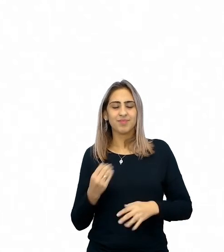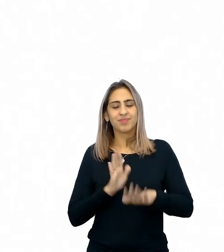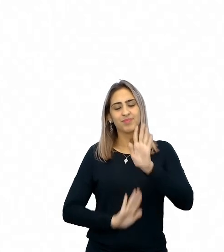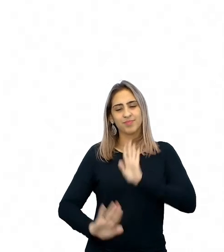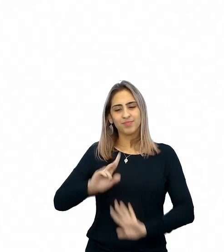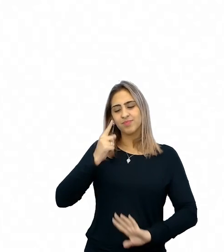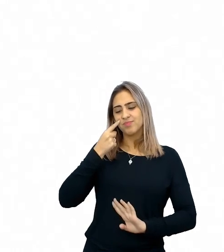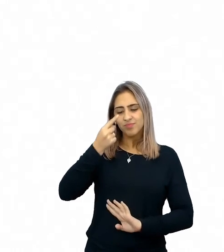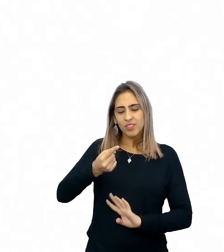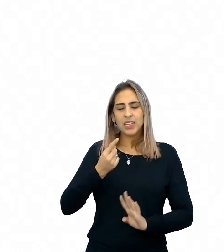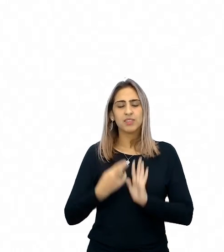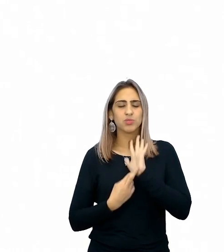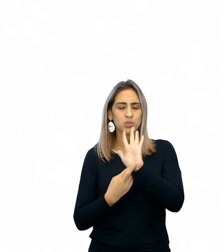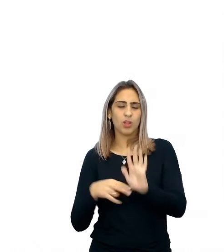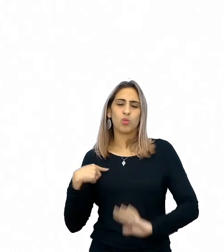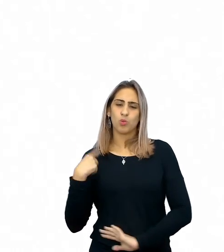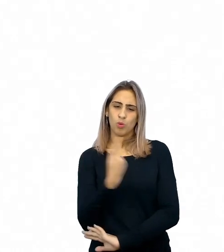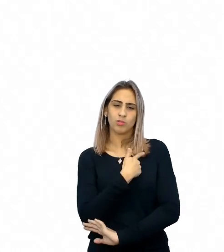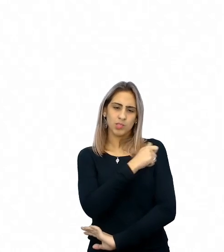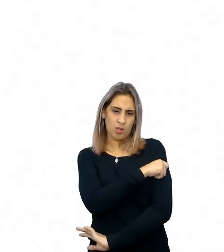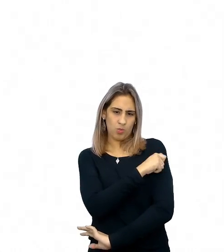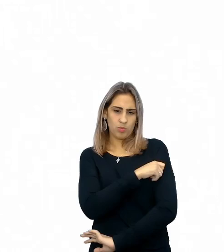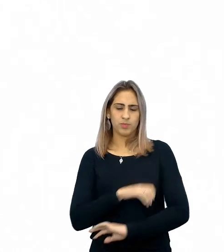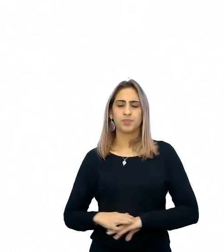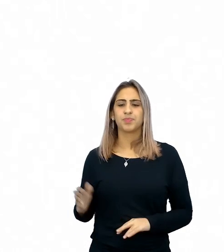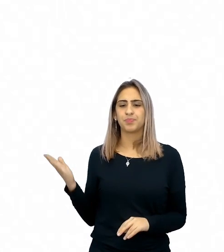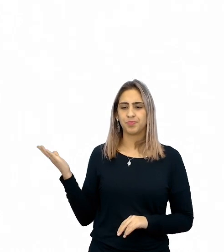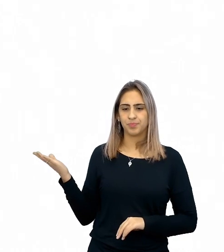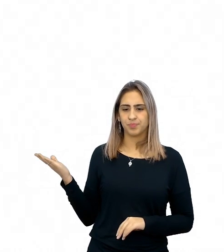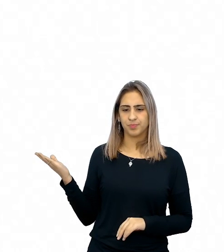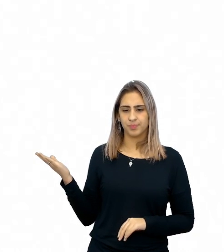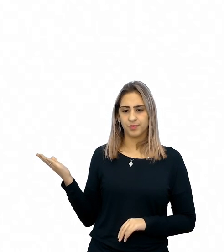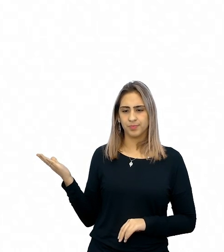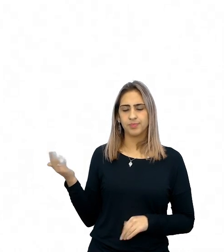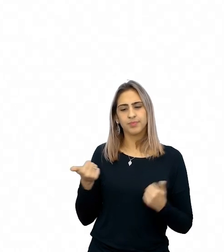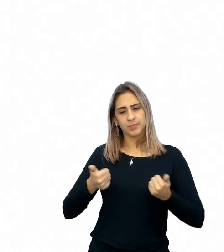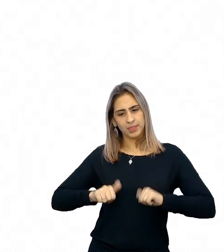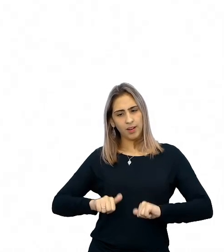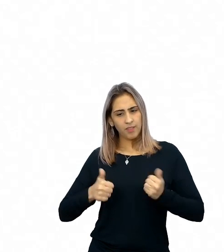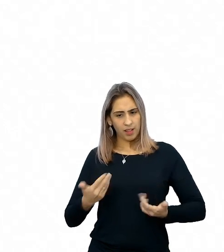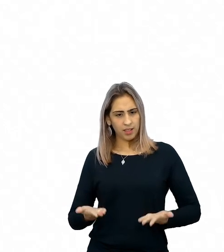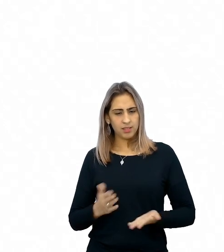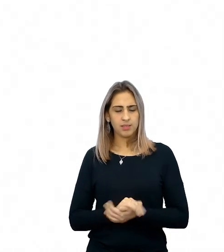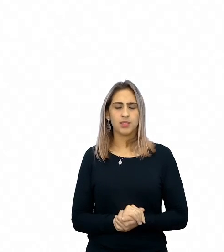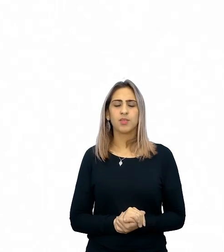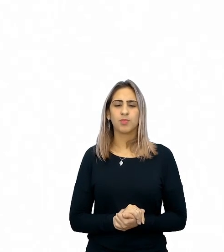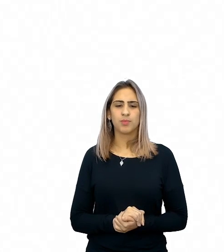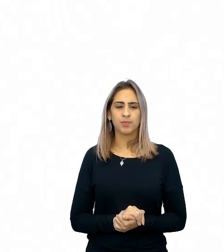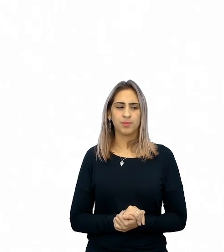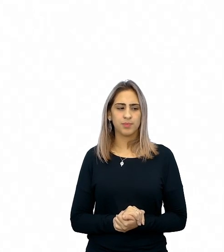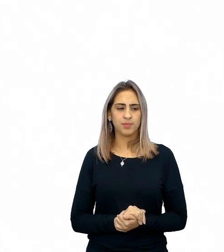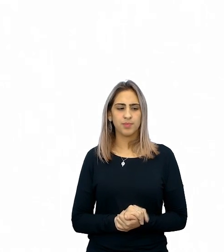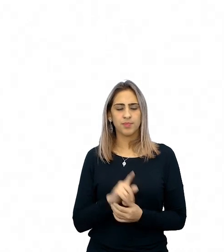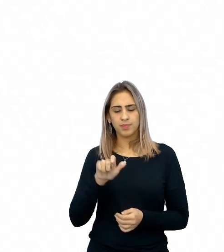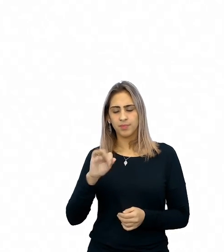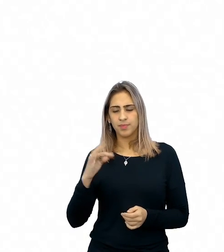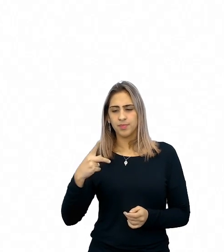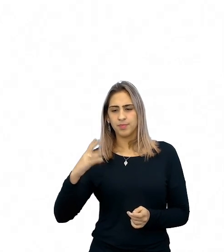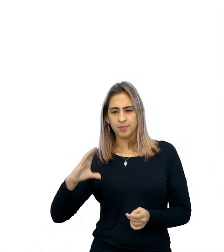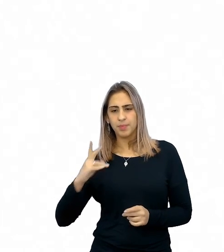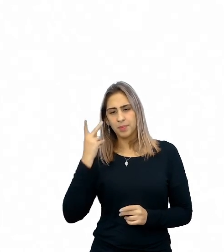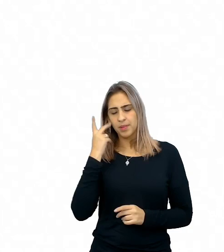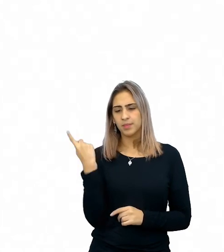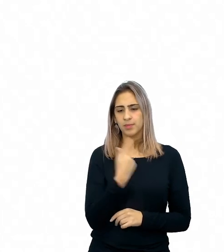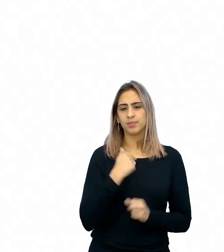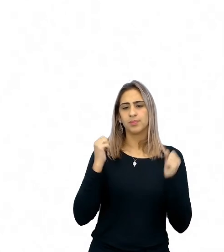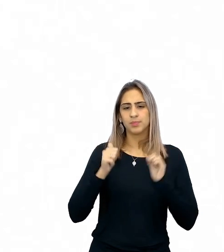cuidado ao olhar os resultados dos nossos alunos. Então, se você puder trazer para nós também a avaliação desse ATPC, para que